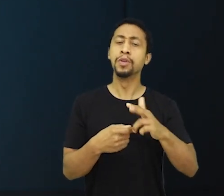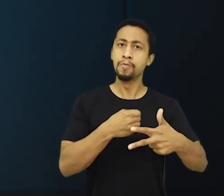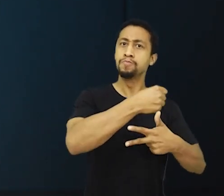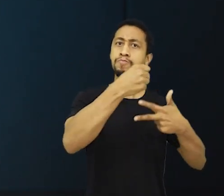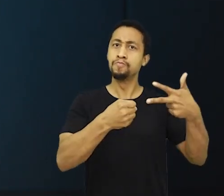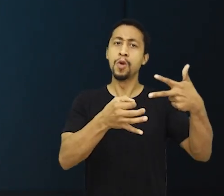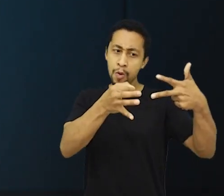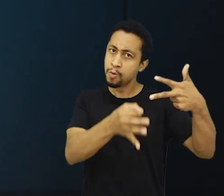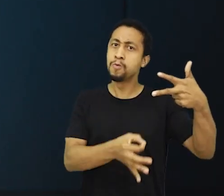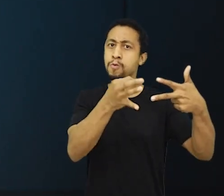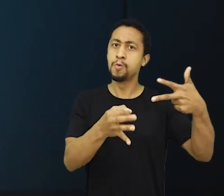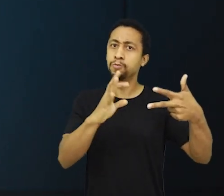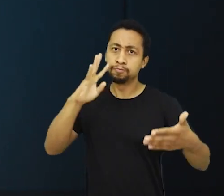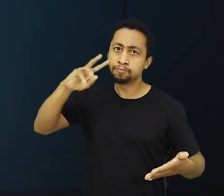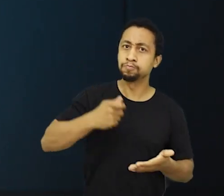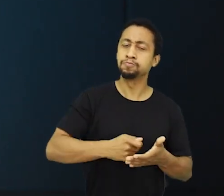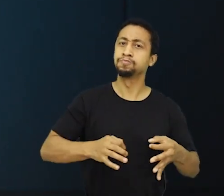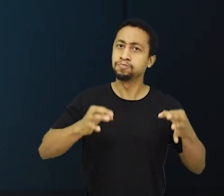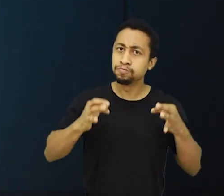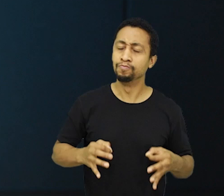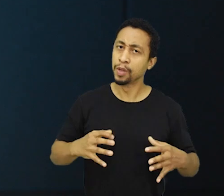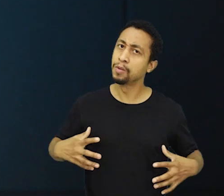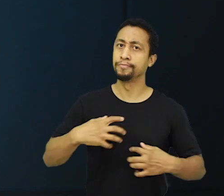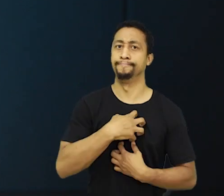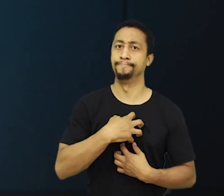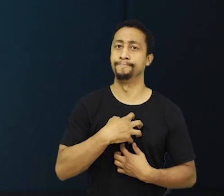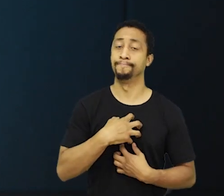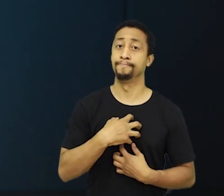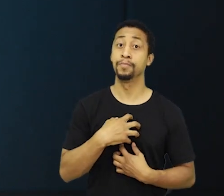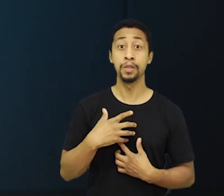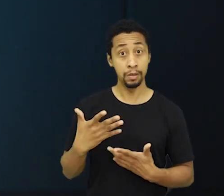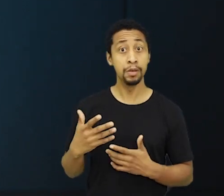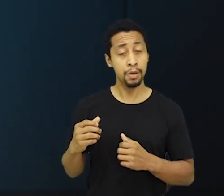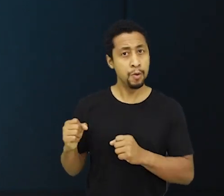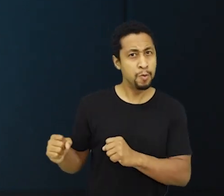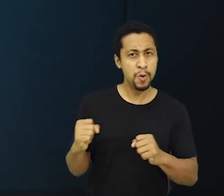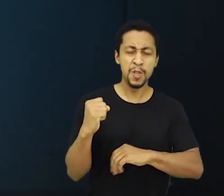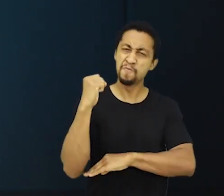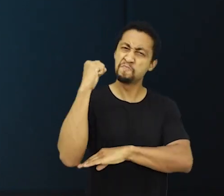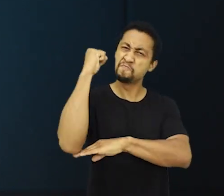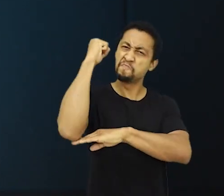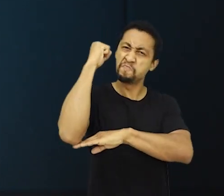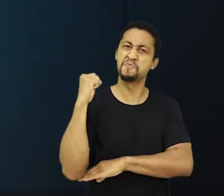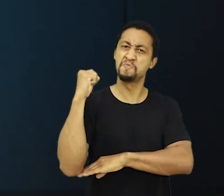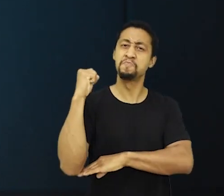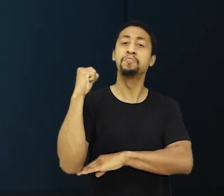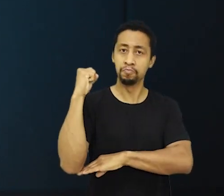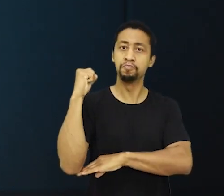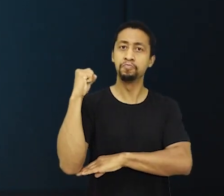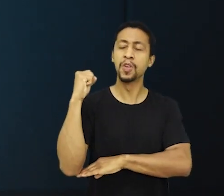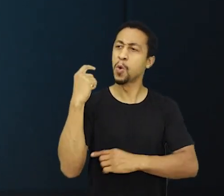momento, ao meu sentir, que era ser um poder de resistência. Resistência